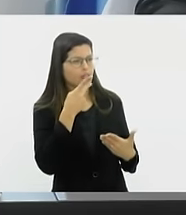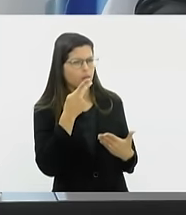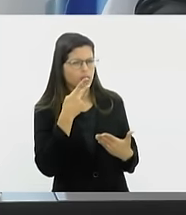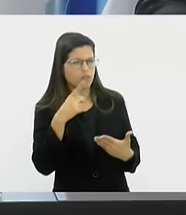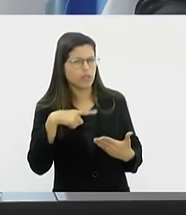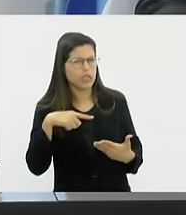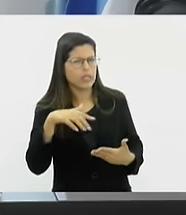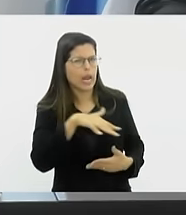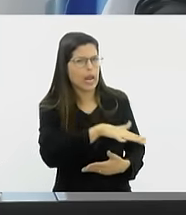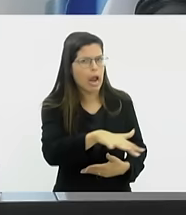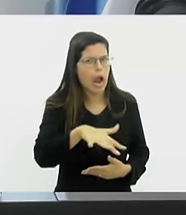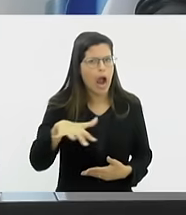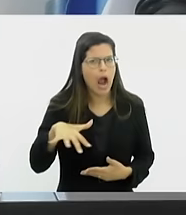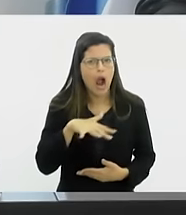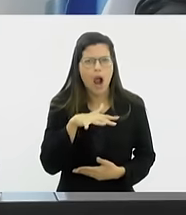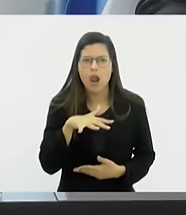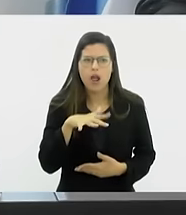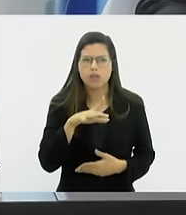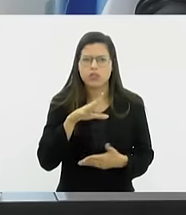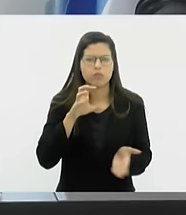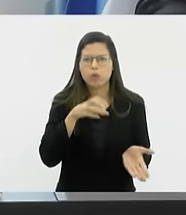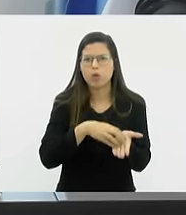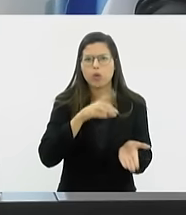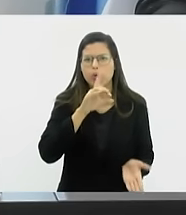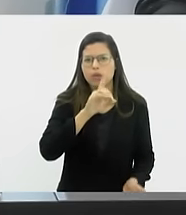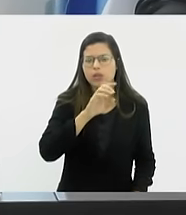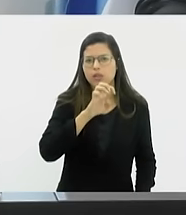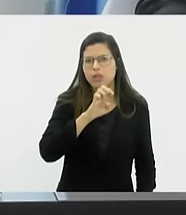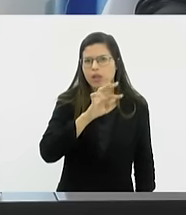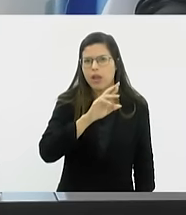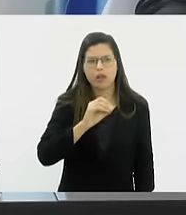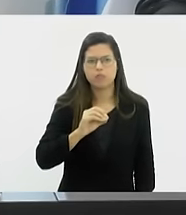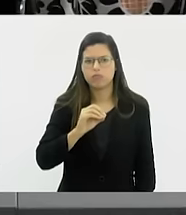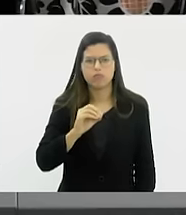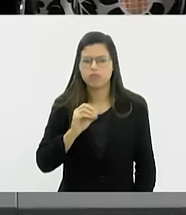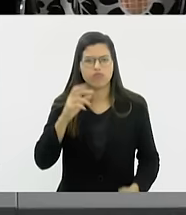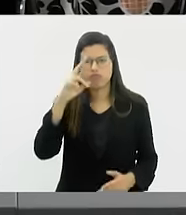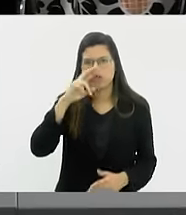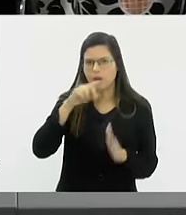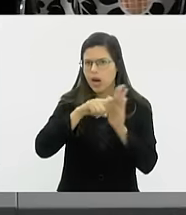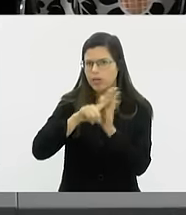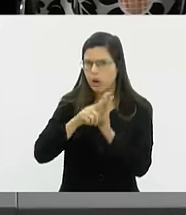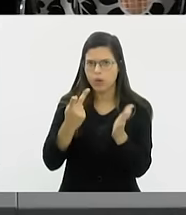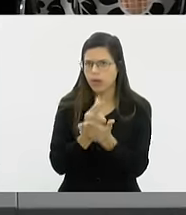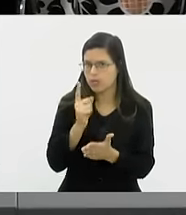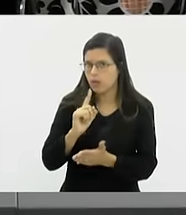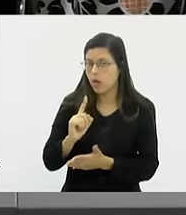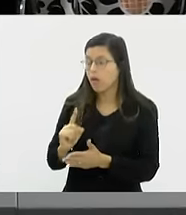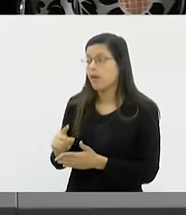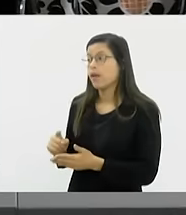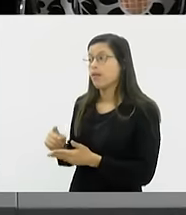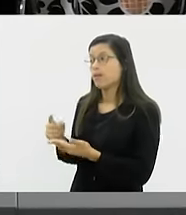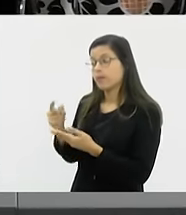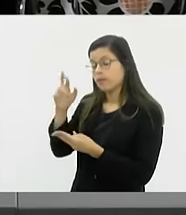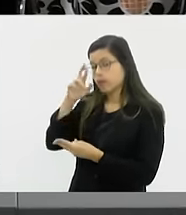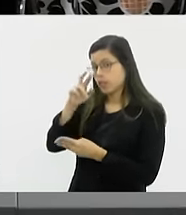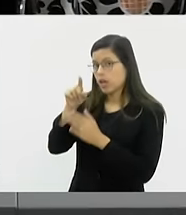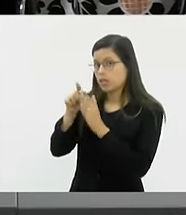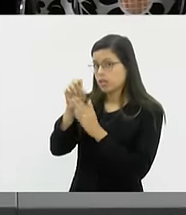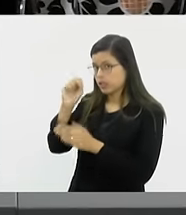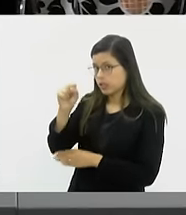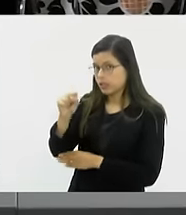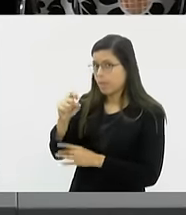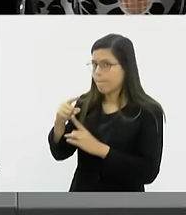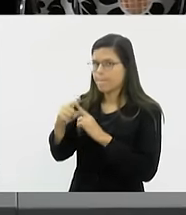de sombra no estado do Rio de Janeiro que o Detro simplesmente não fiscaliza, é terra de ninguém. Fiscaliza, porém não apreende o veículo